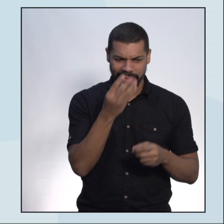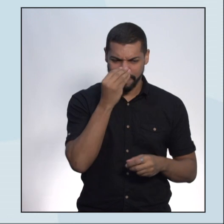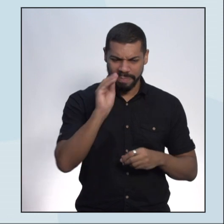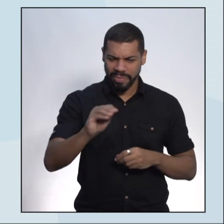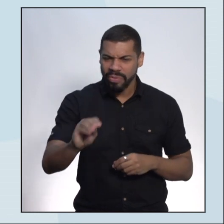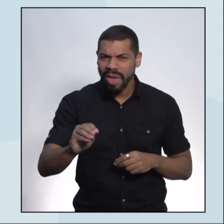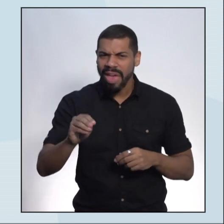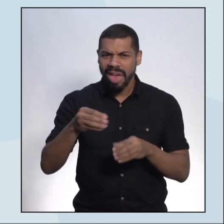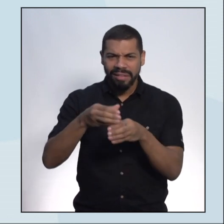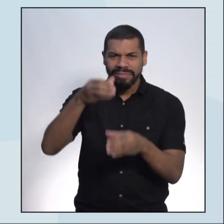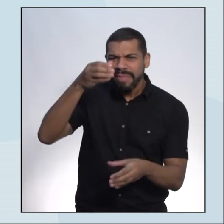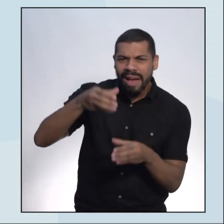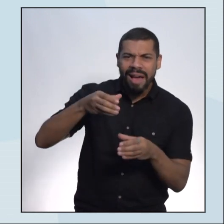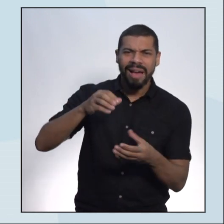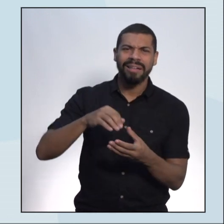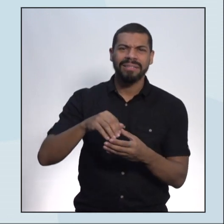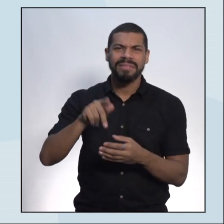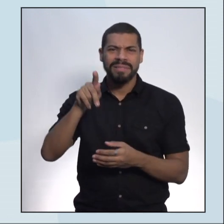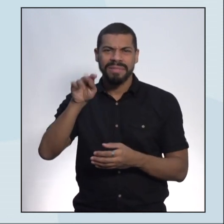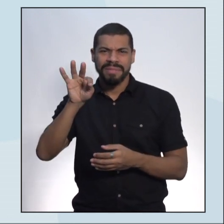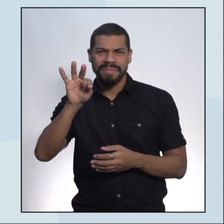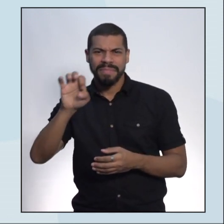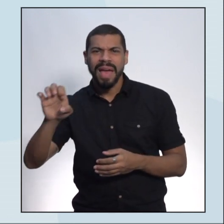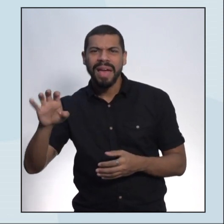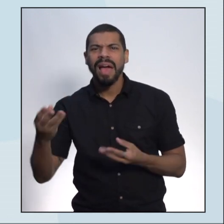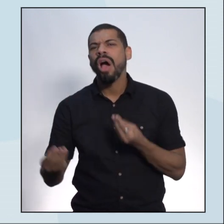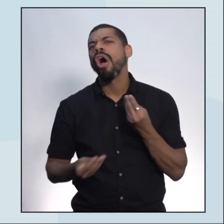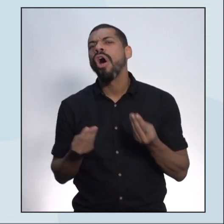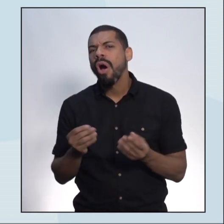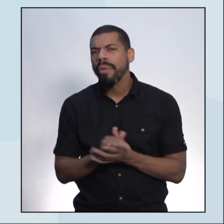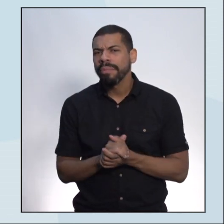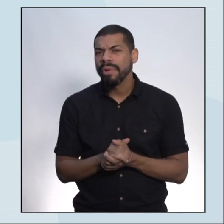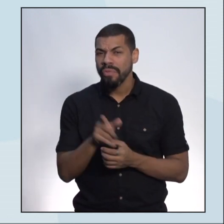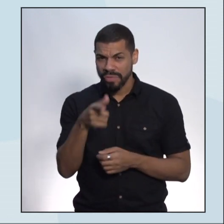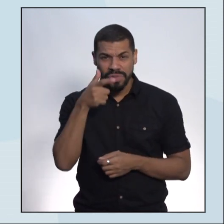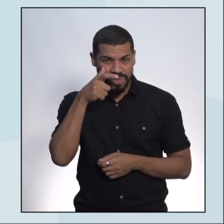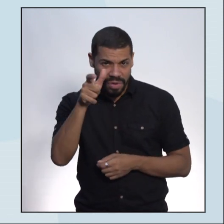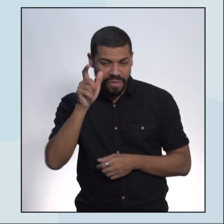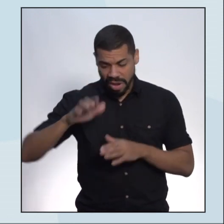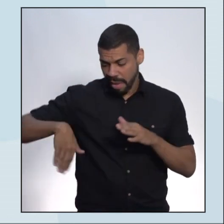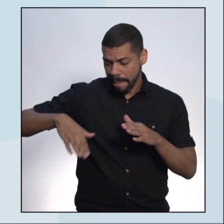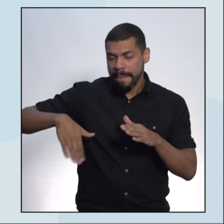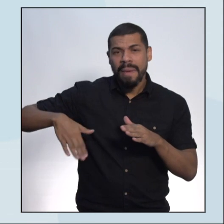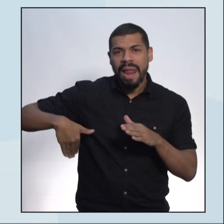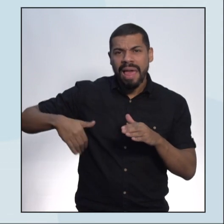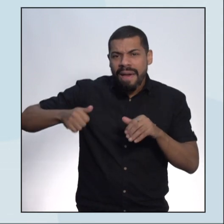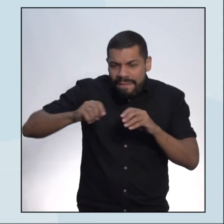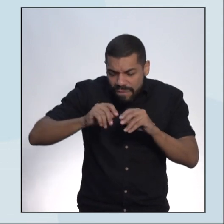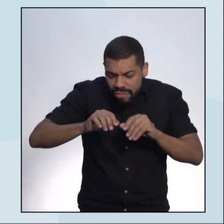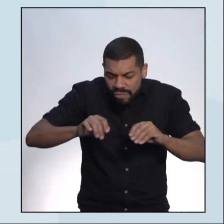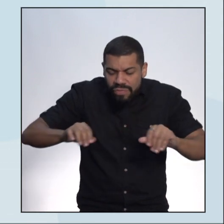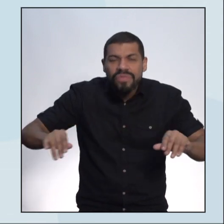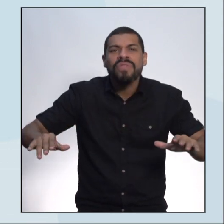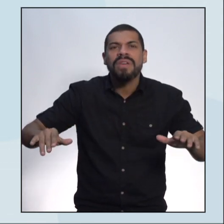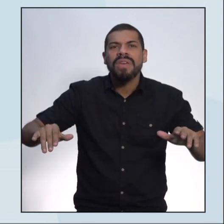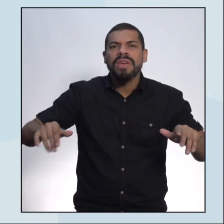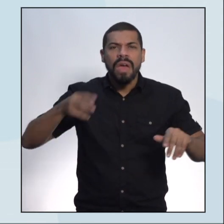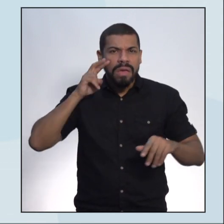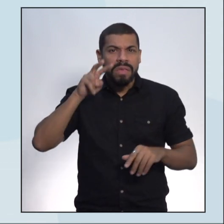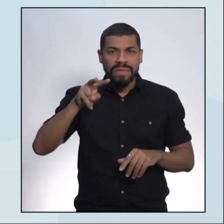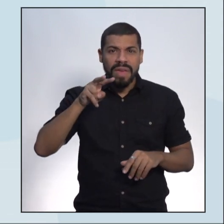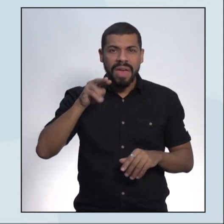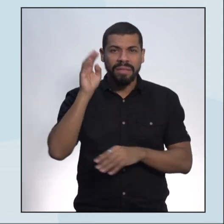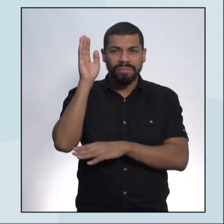forma inadequada, no chão. Um bom exemplo para quem já foi à praia é no finalzinho do dia, né, e no